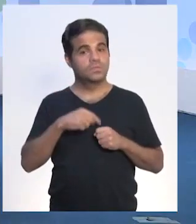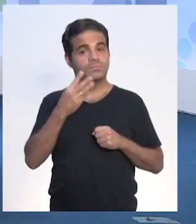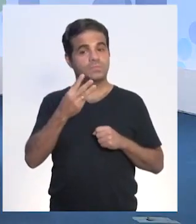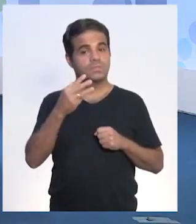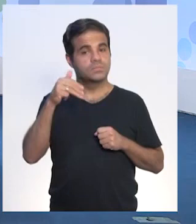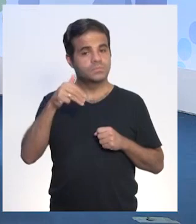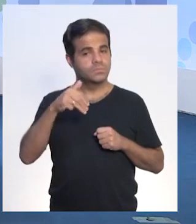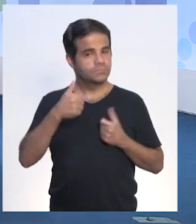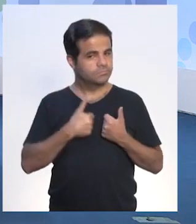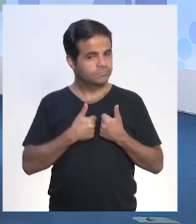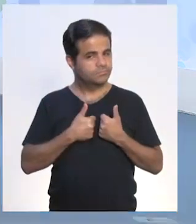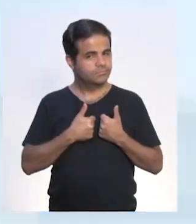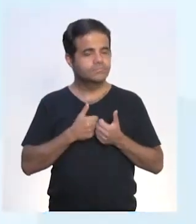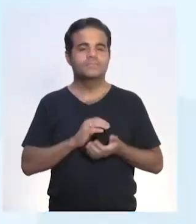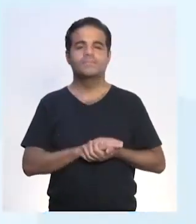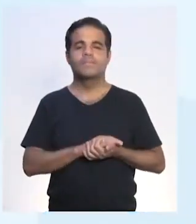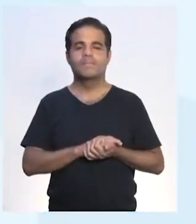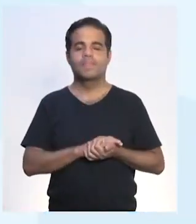minutos, pessoal.